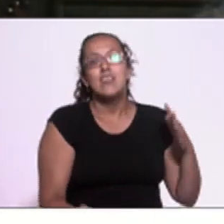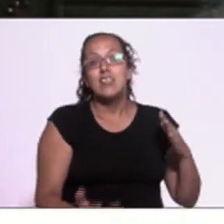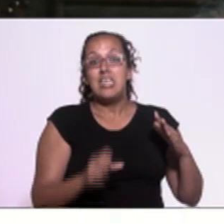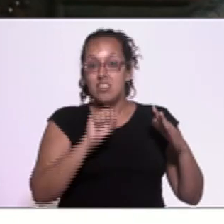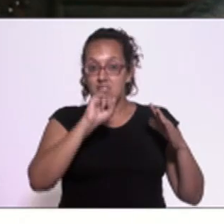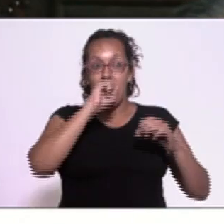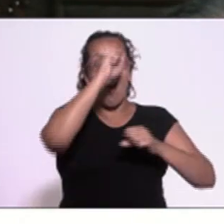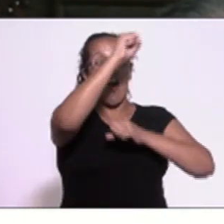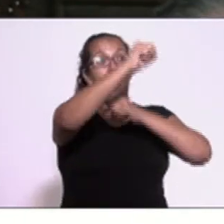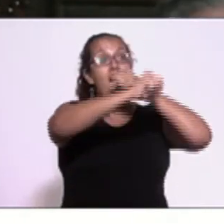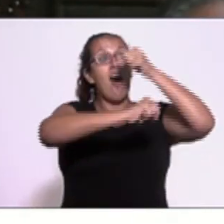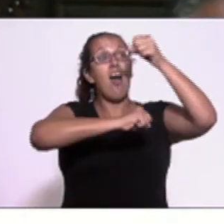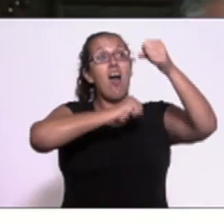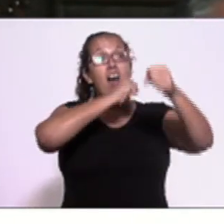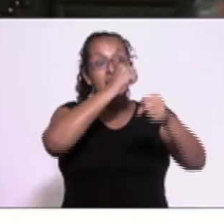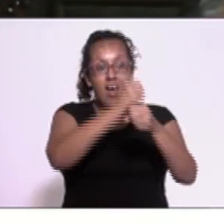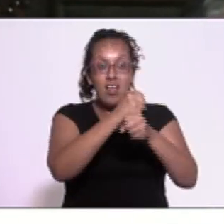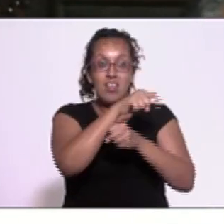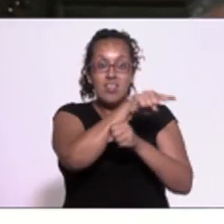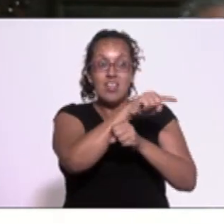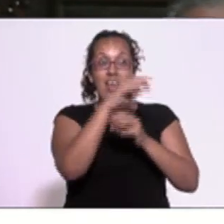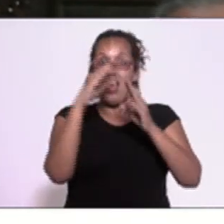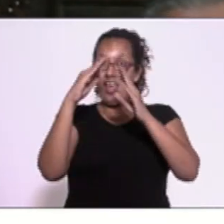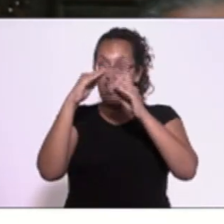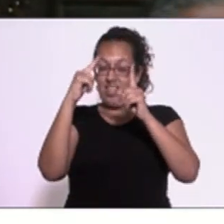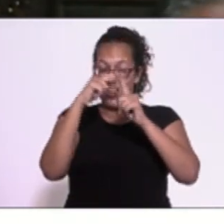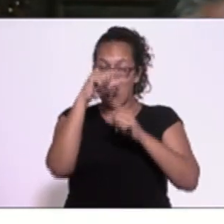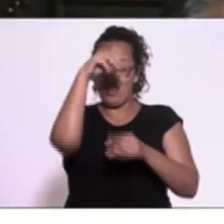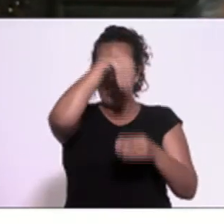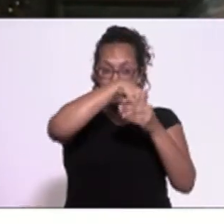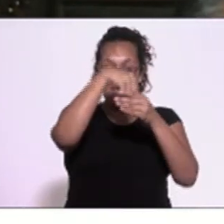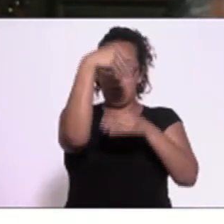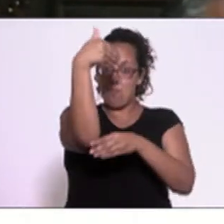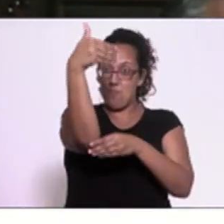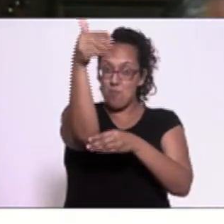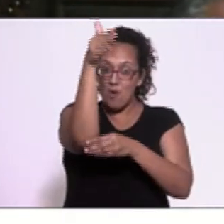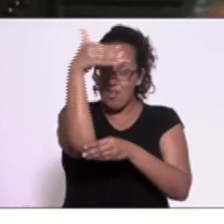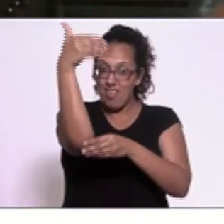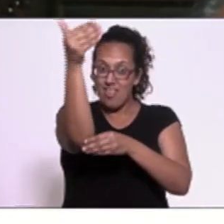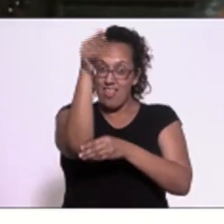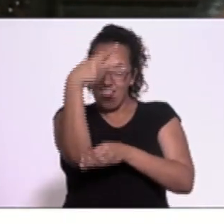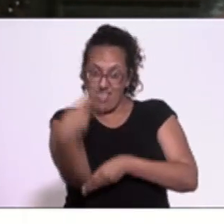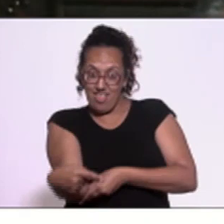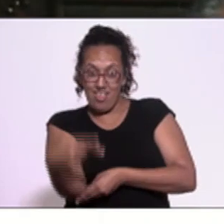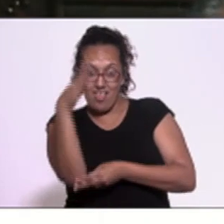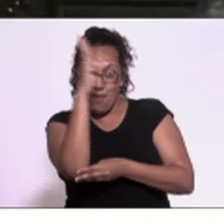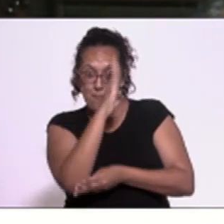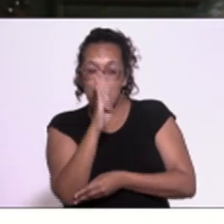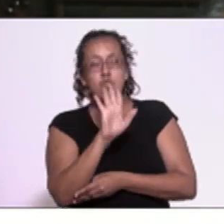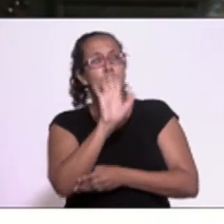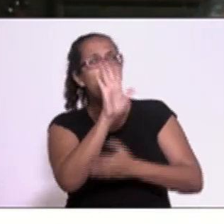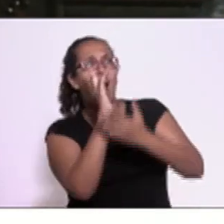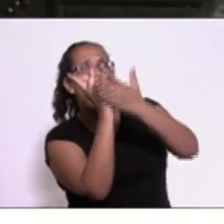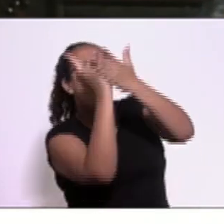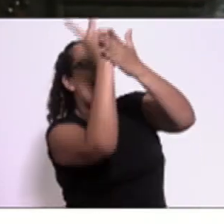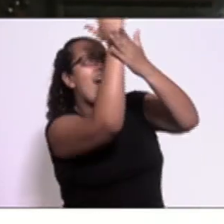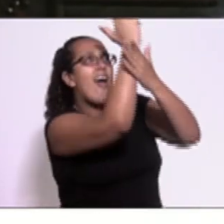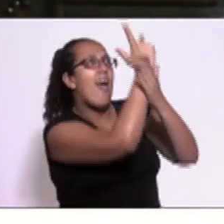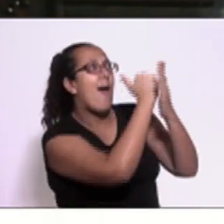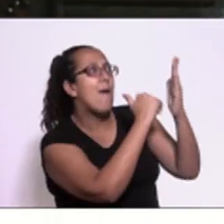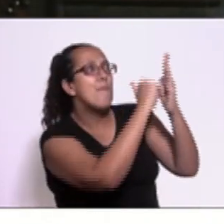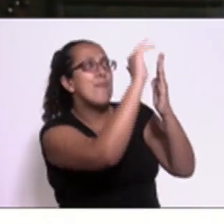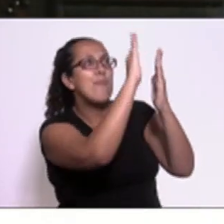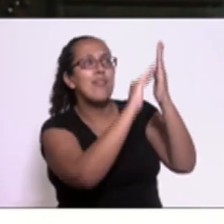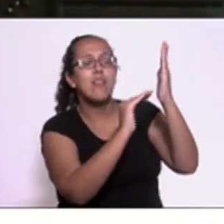ano seguinte, o protótipo da bandeira nacional, projetado por Teixeira Mendes e pintado por Décio Vilares,